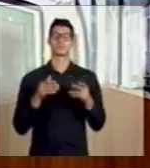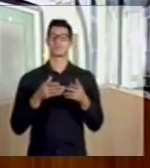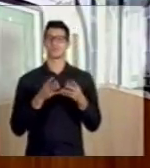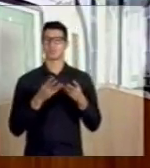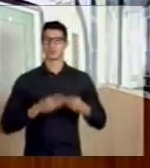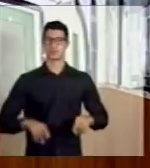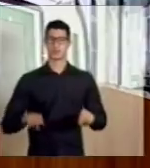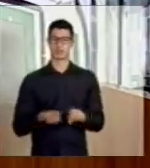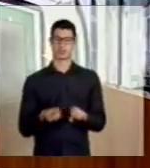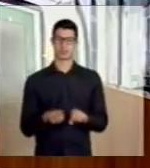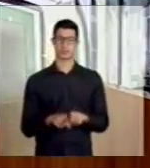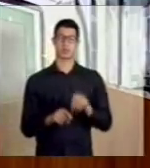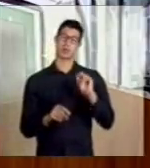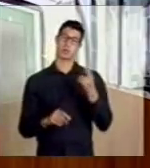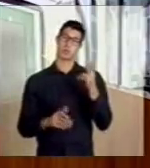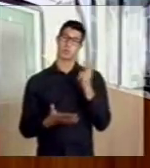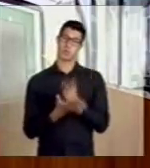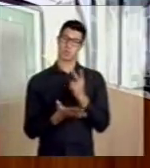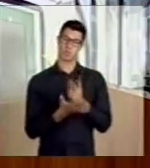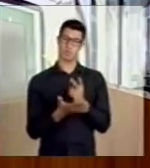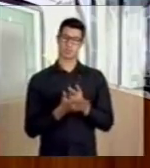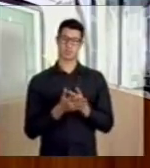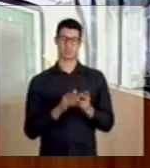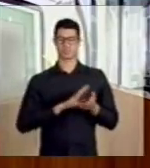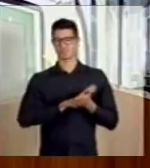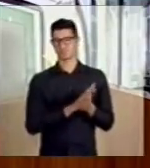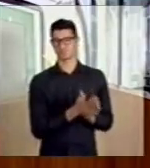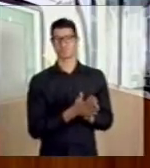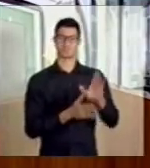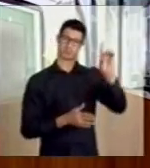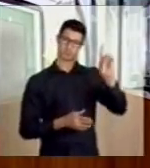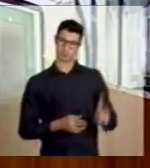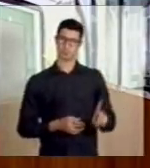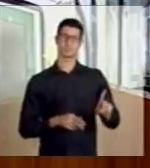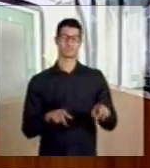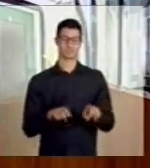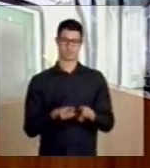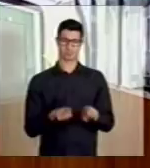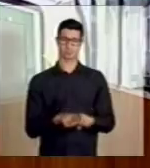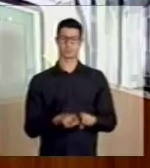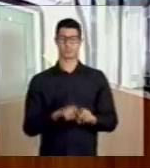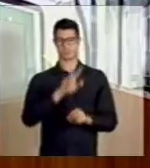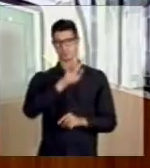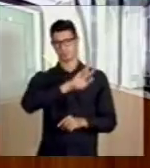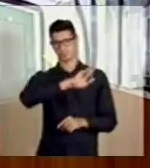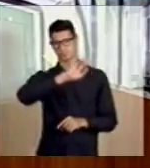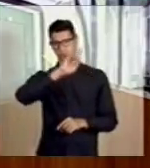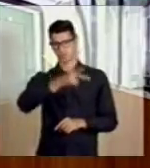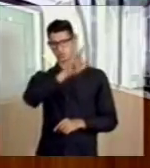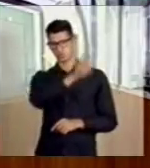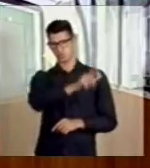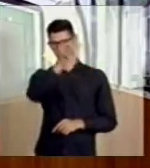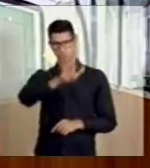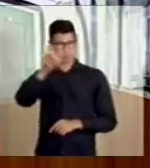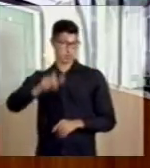comprometer, afetar ou até mesmo esterilizar direitos e franquias individuais. Registre-se